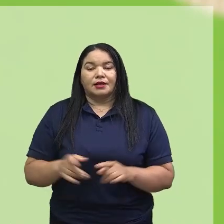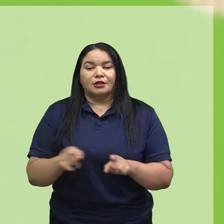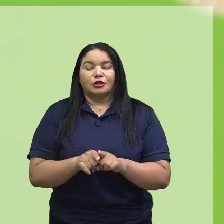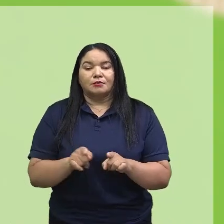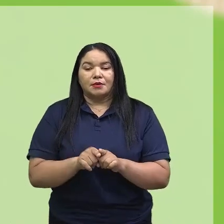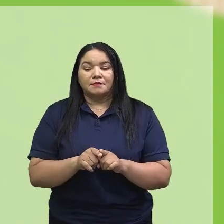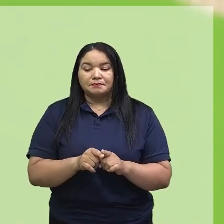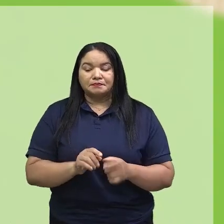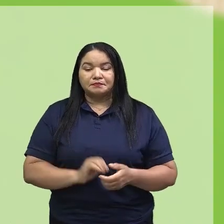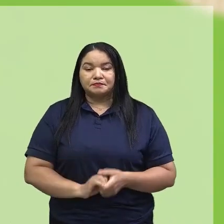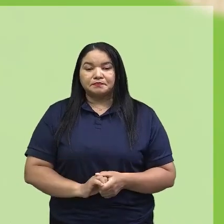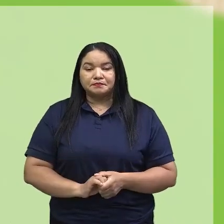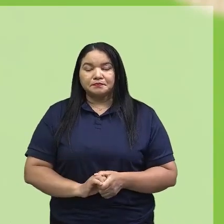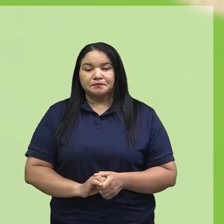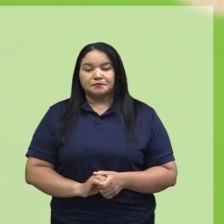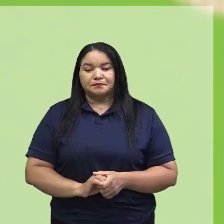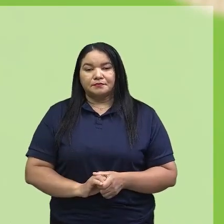de